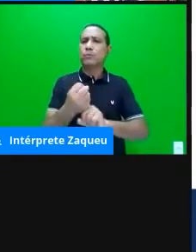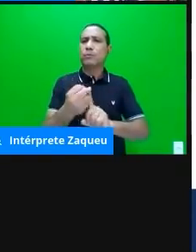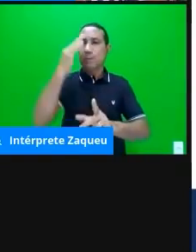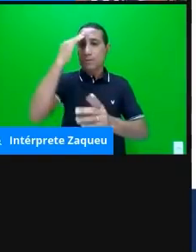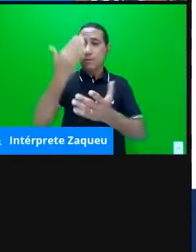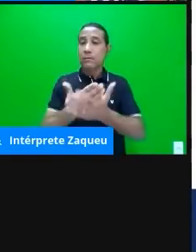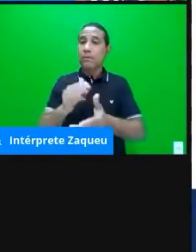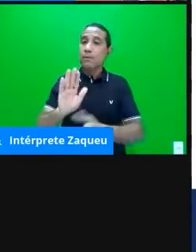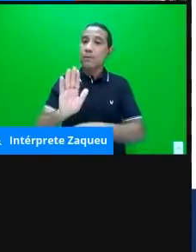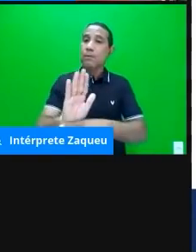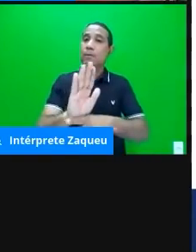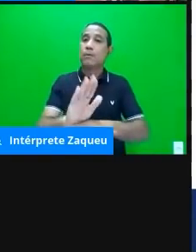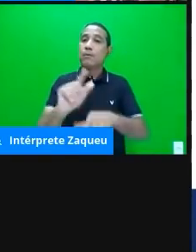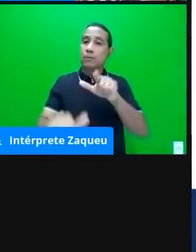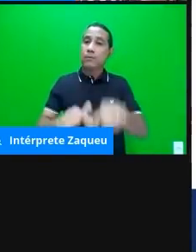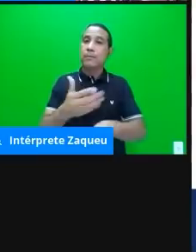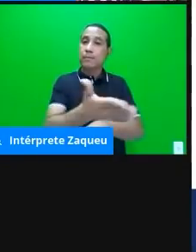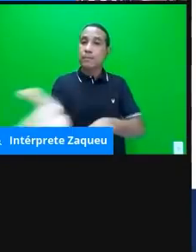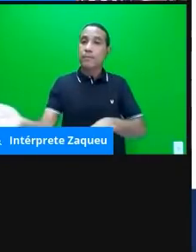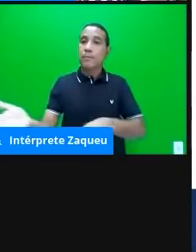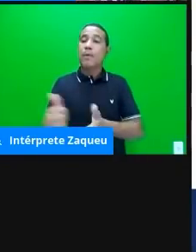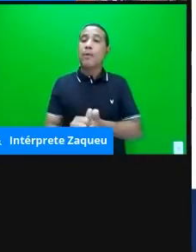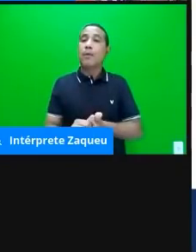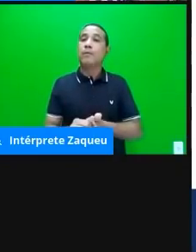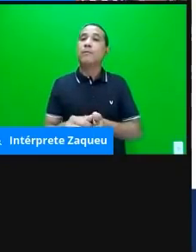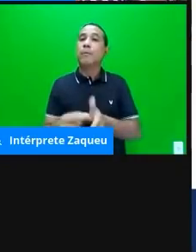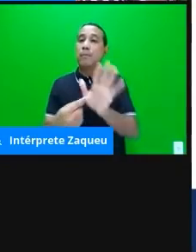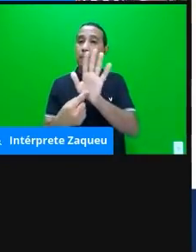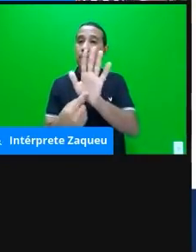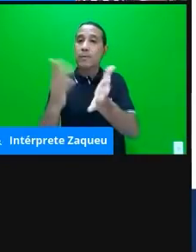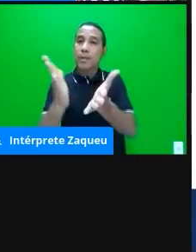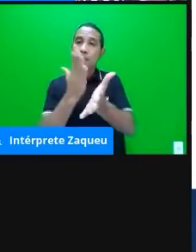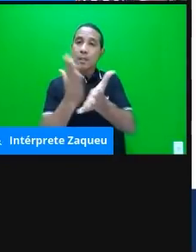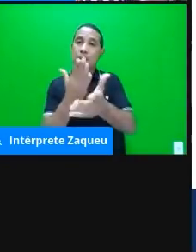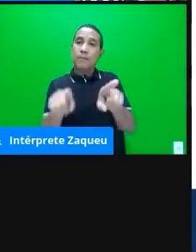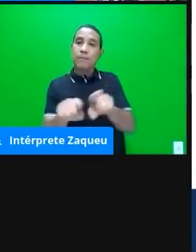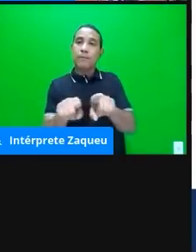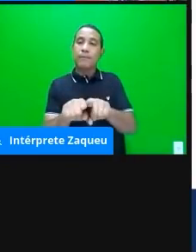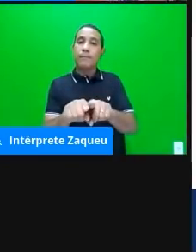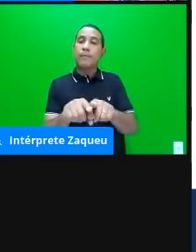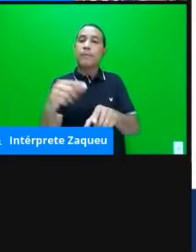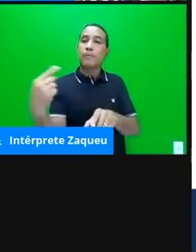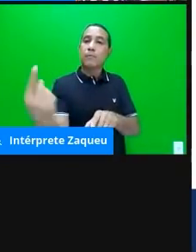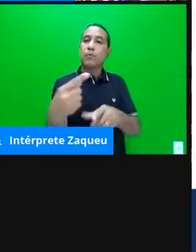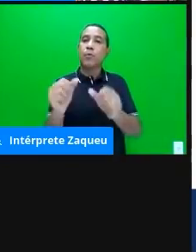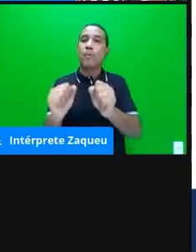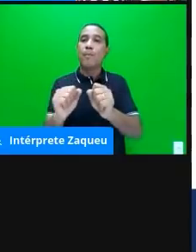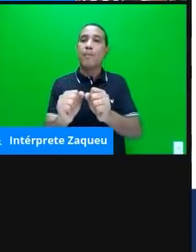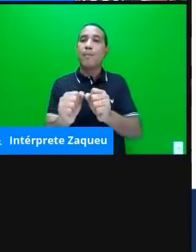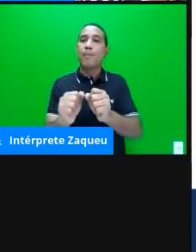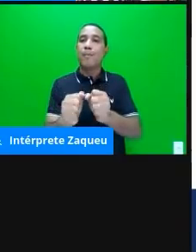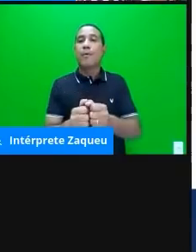favorecer o trabalho de vocês, então a gente trouxe alguns livros e vocês podem estar se deliciando, com